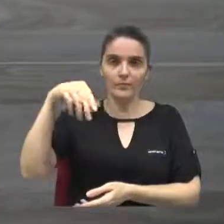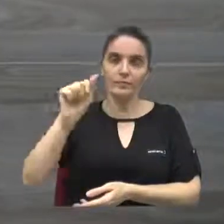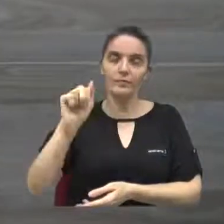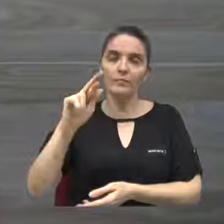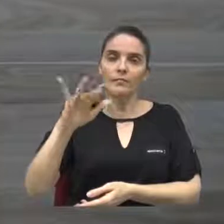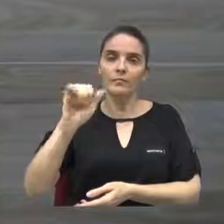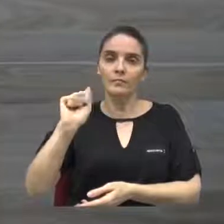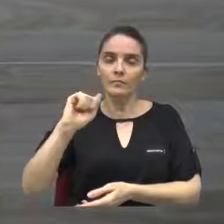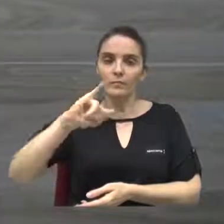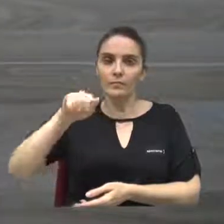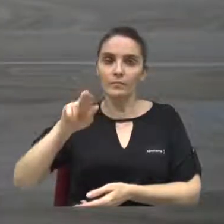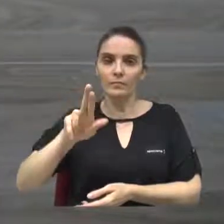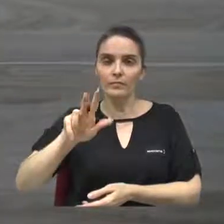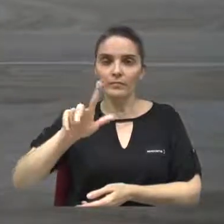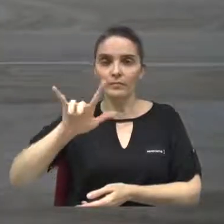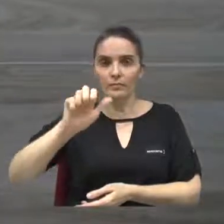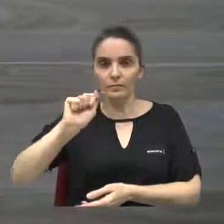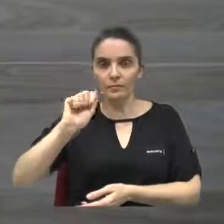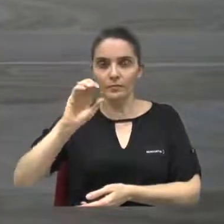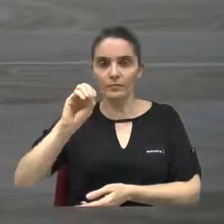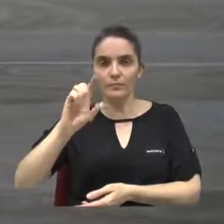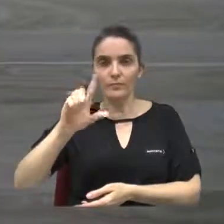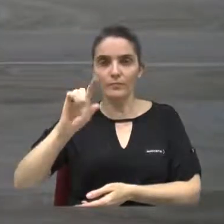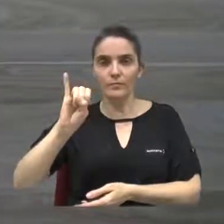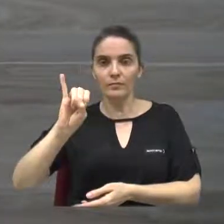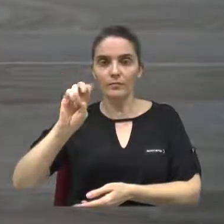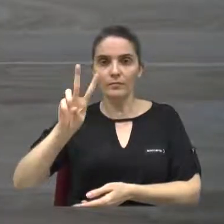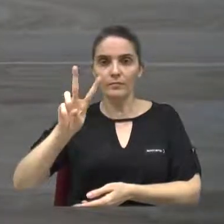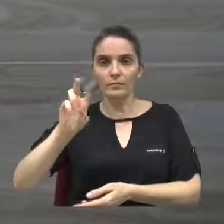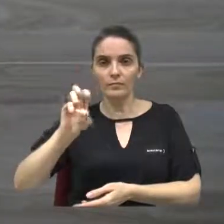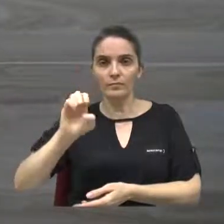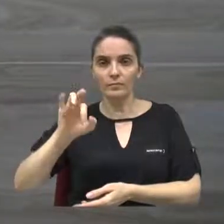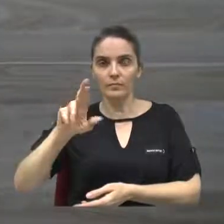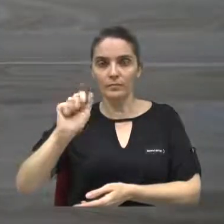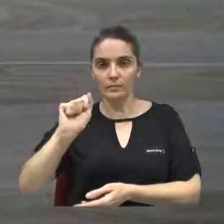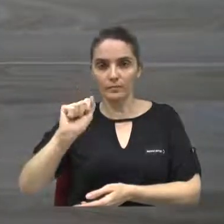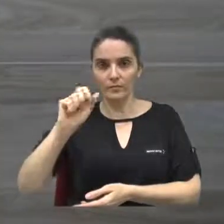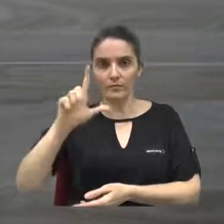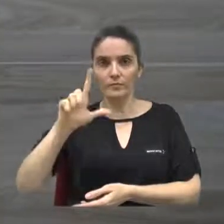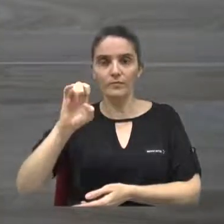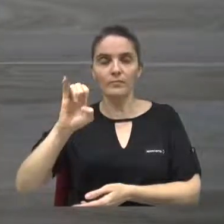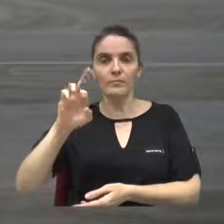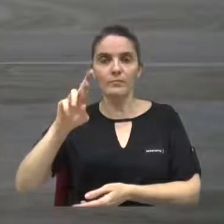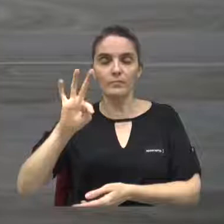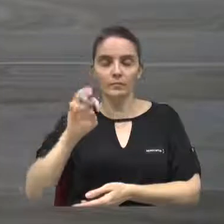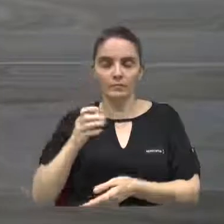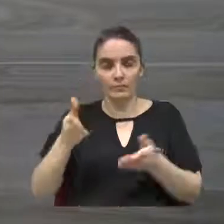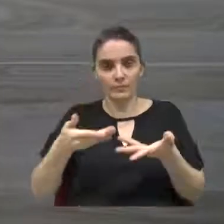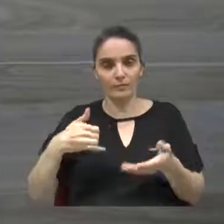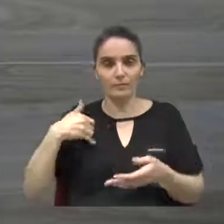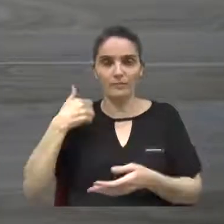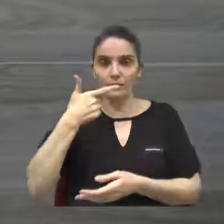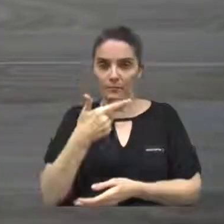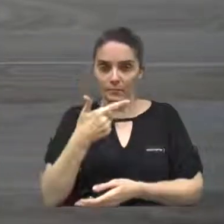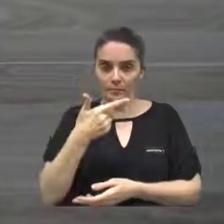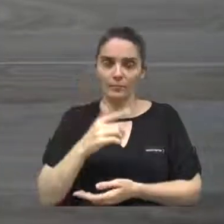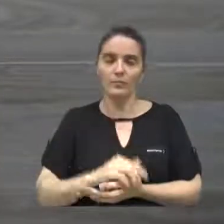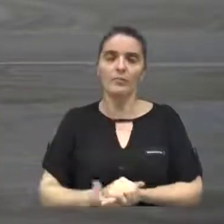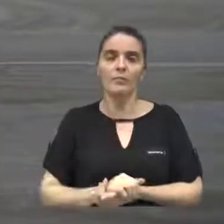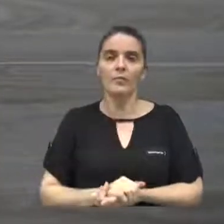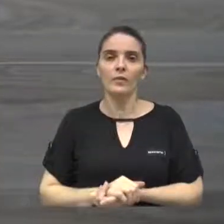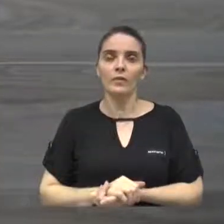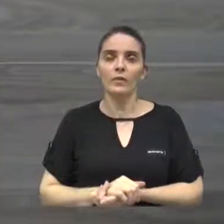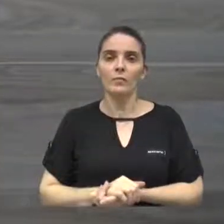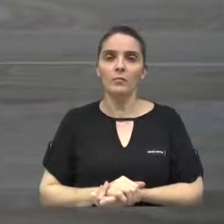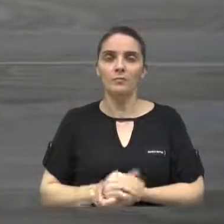de 2 anos de idade, com lembrança e amor e carinho pela querida vovó. E hoje, a